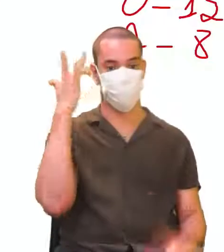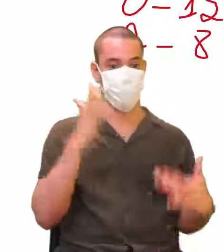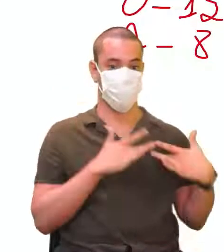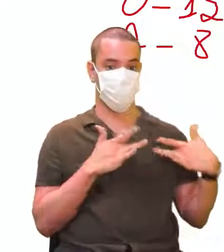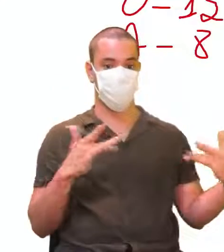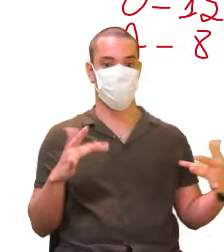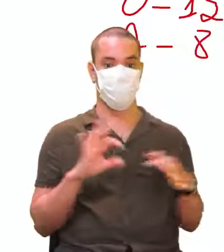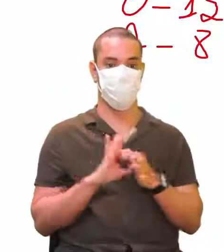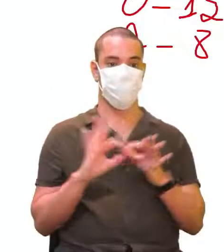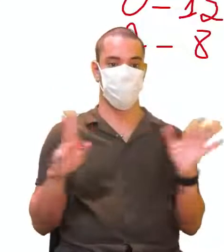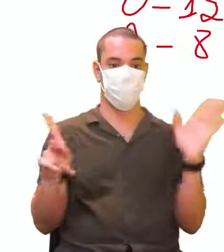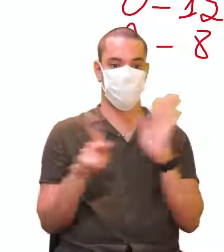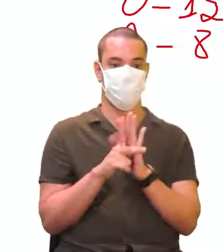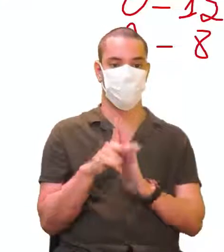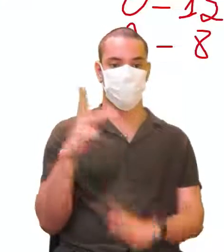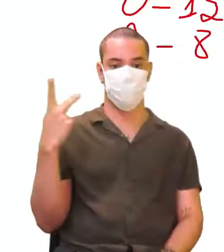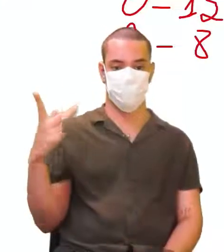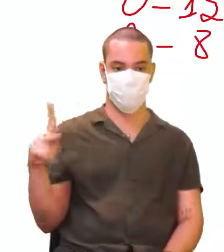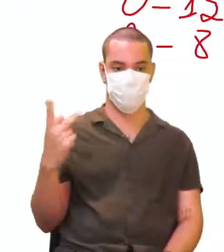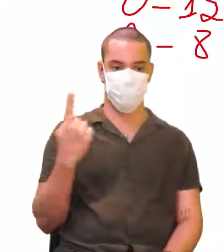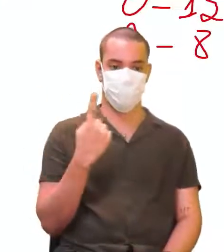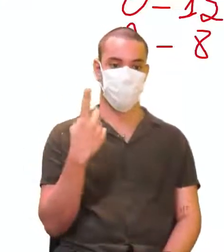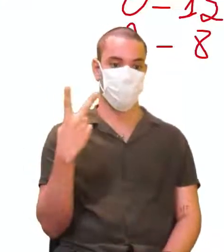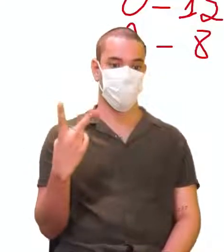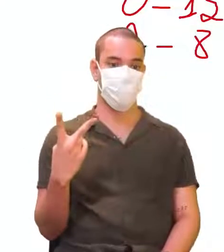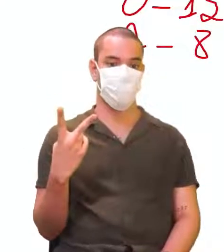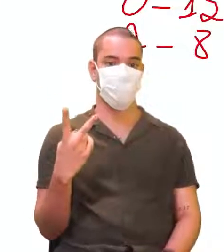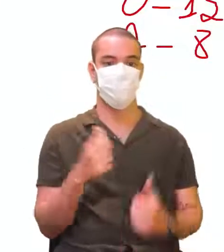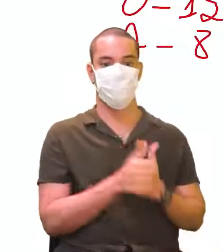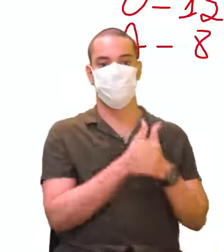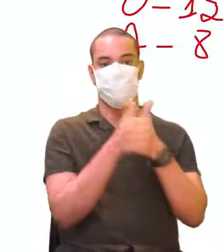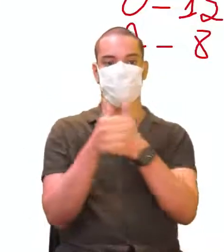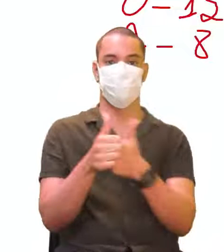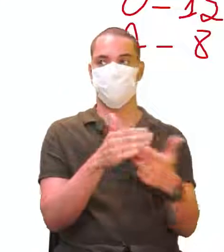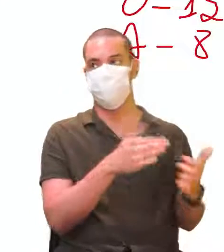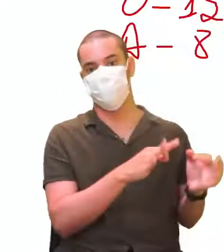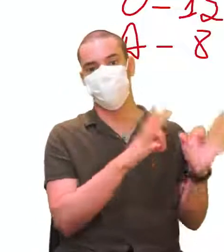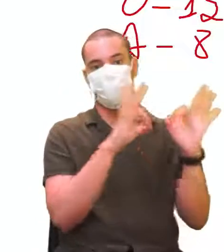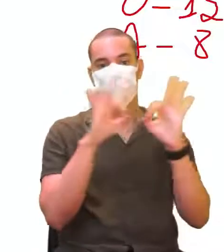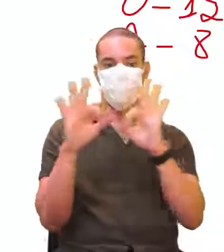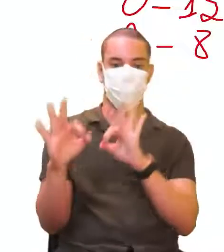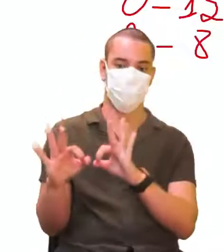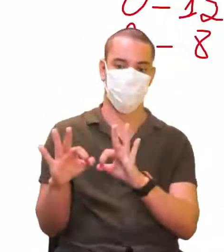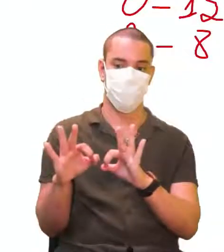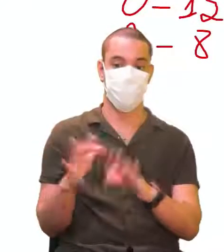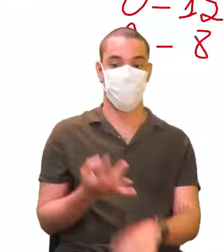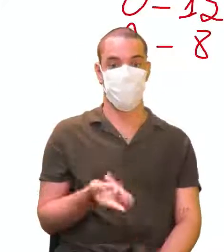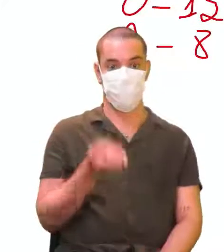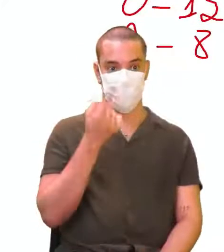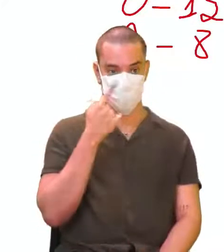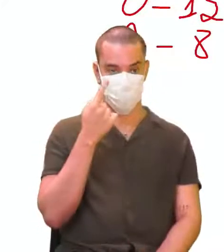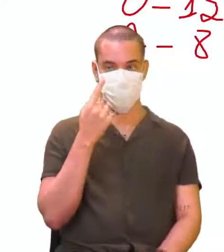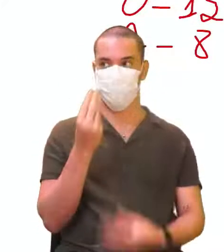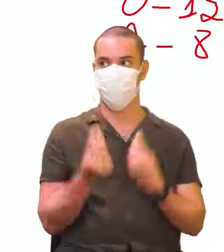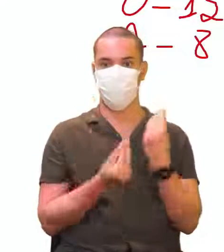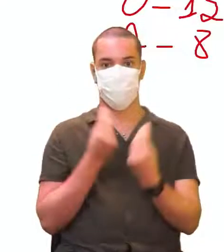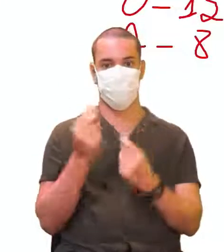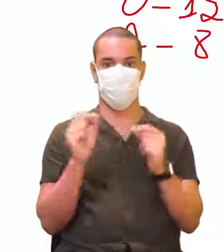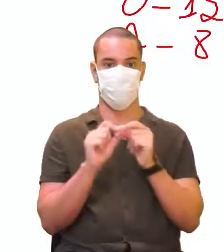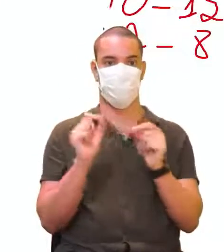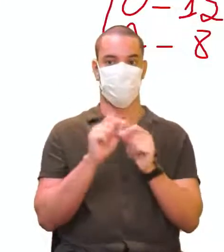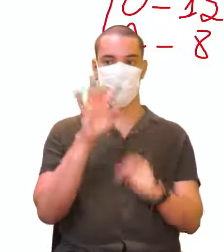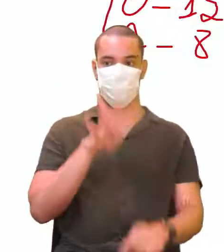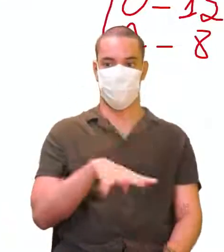disponíveis para os pacientes 1 e 2, respectivamente? Olha aqui, então, para esse